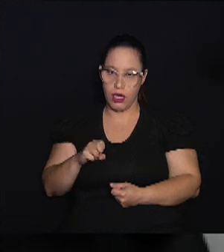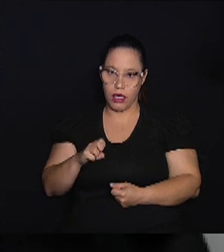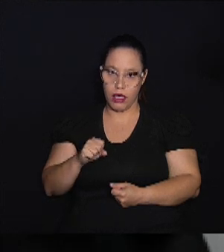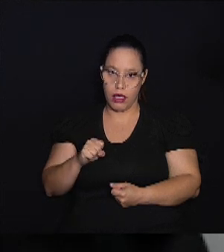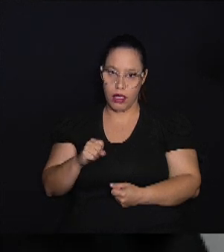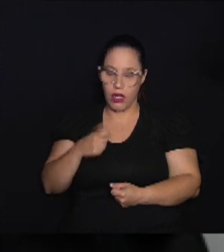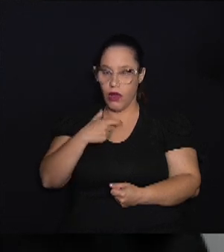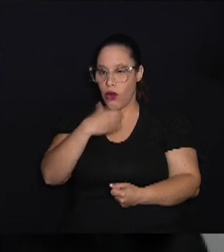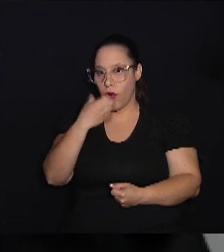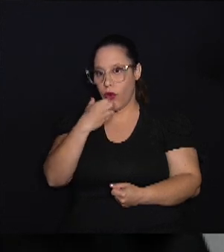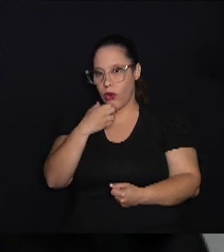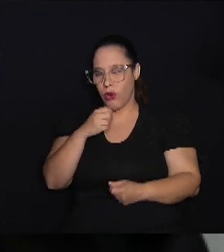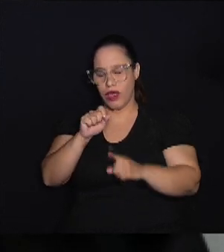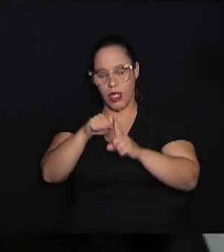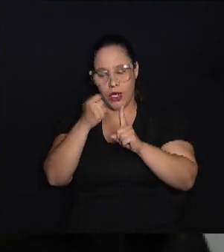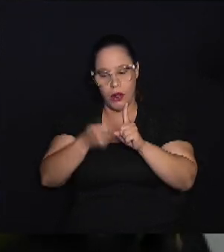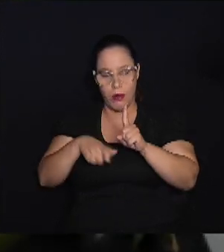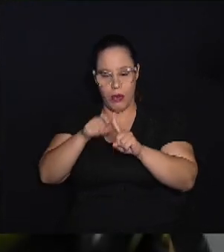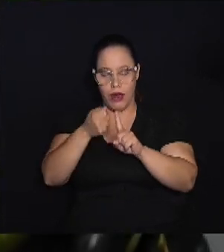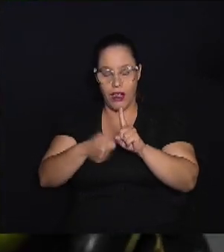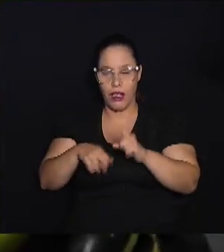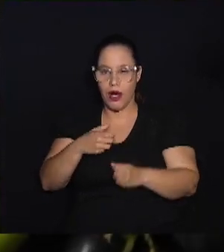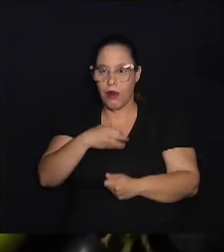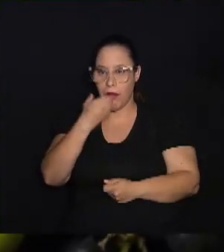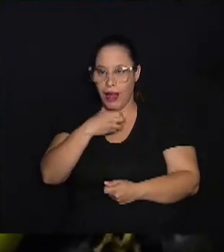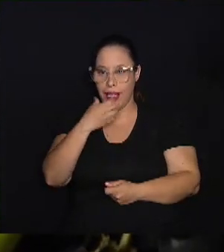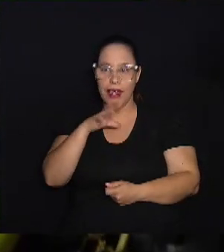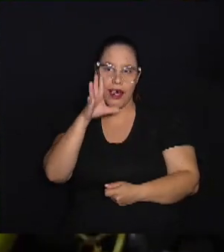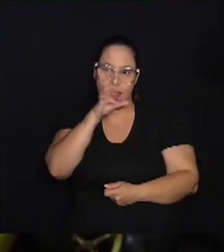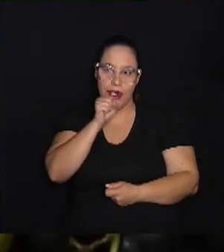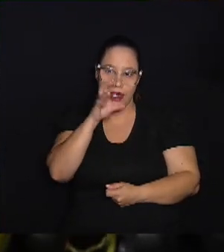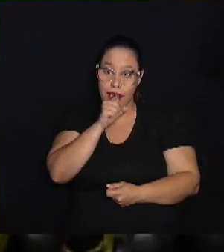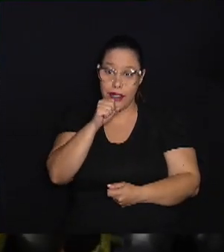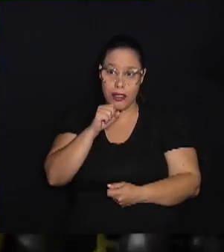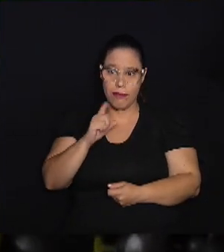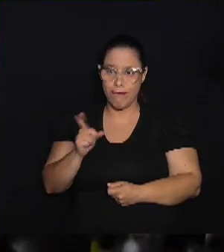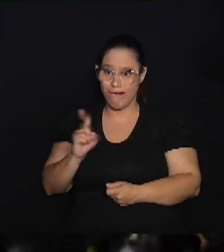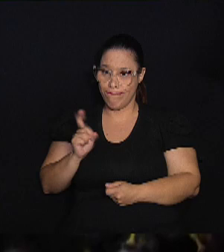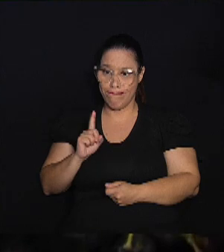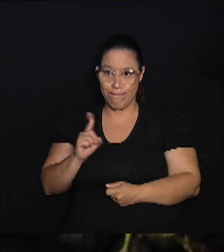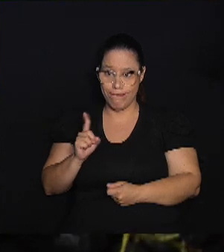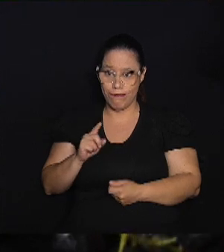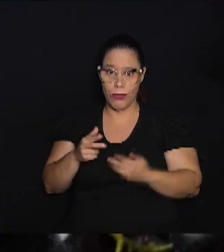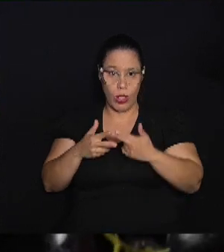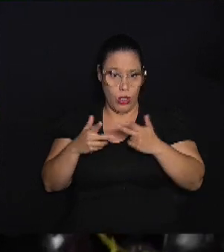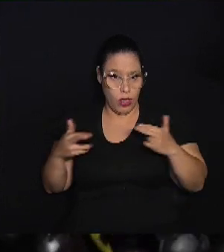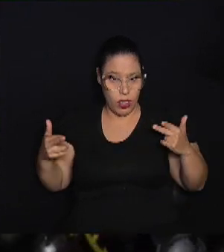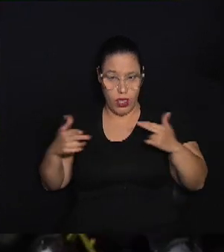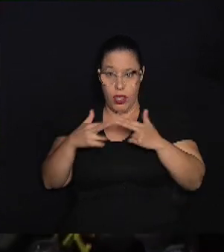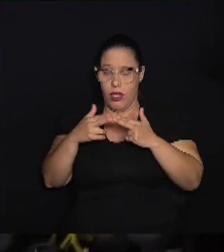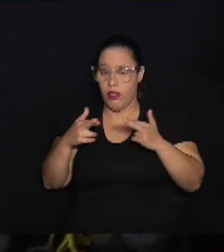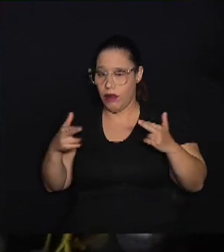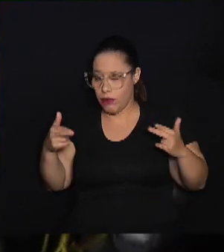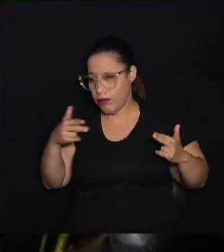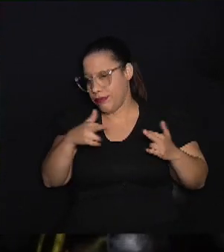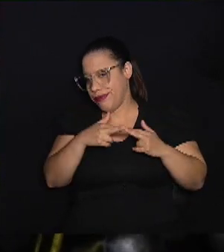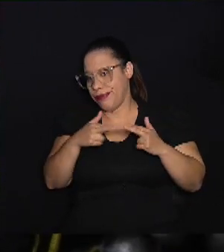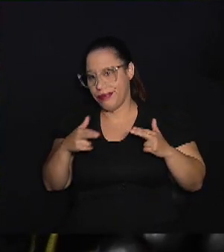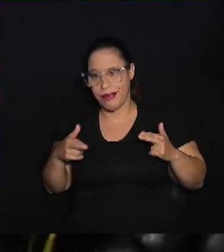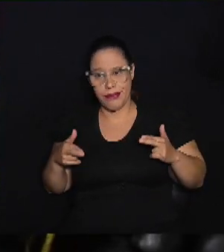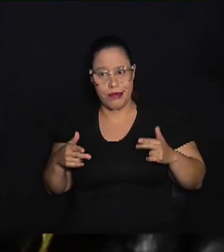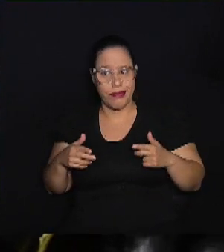só banana, maçã e laranja. Aqui no Brasil, nós temos uma diversidade imensa de frutas que